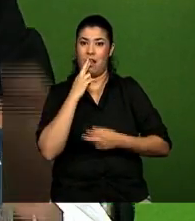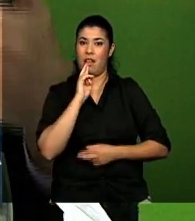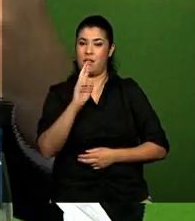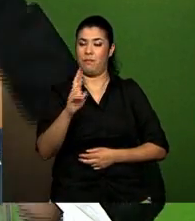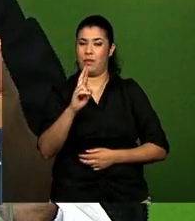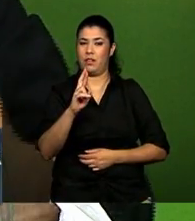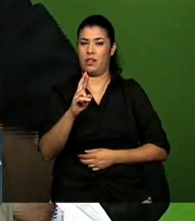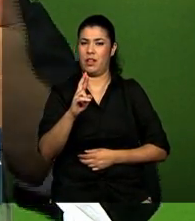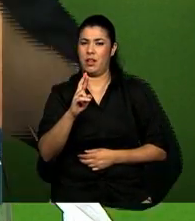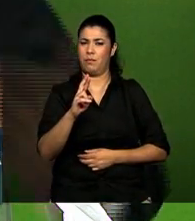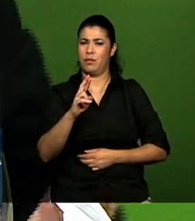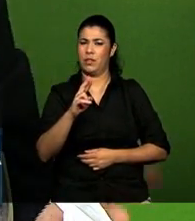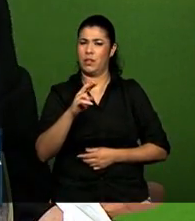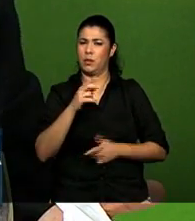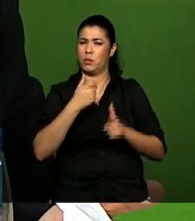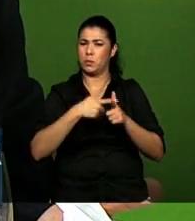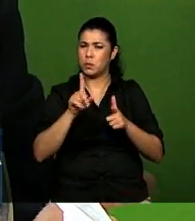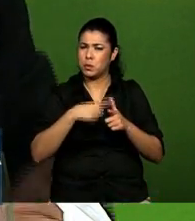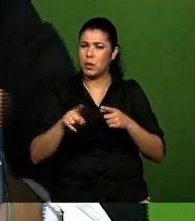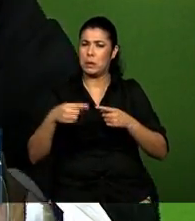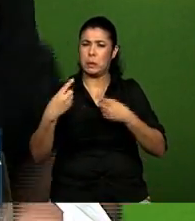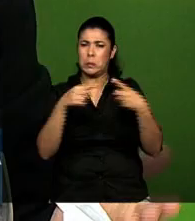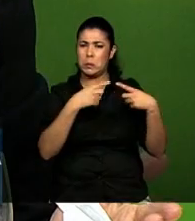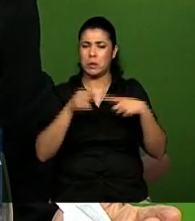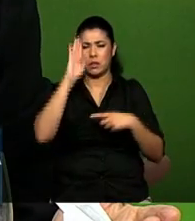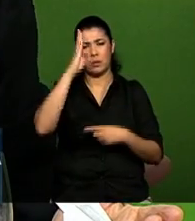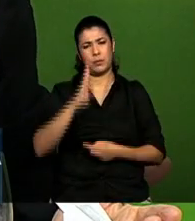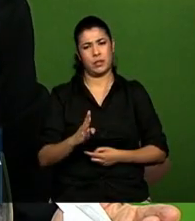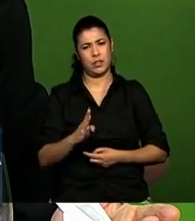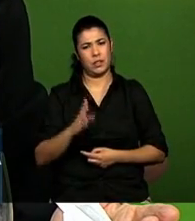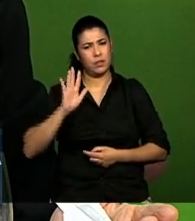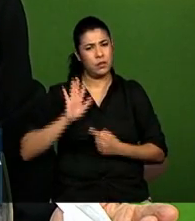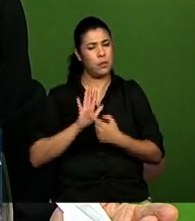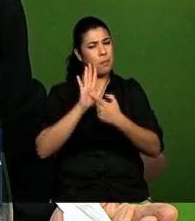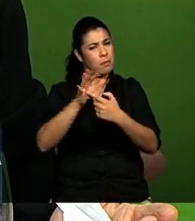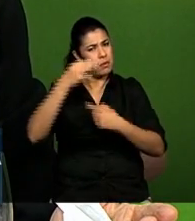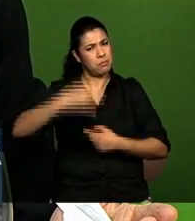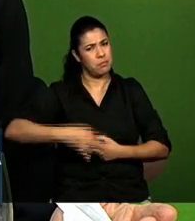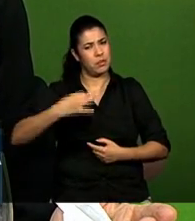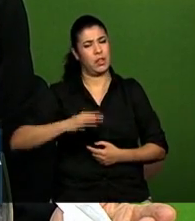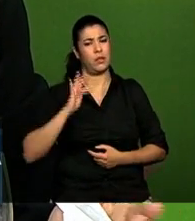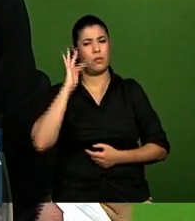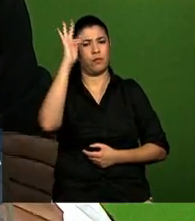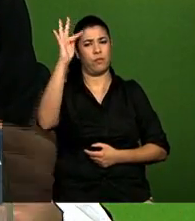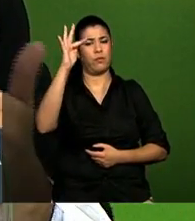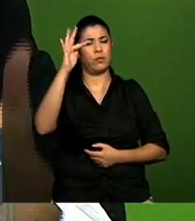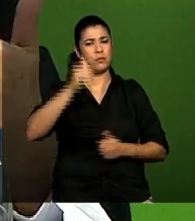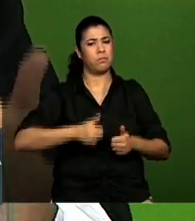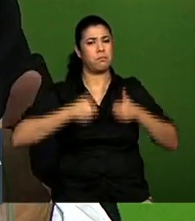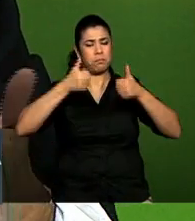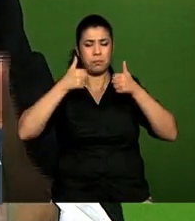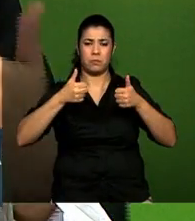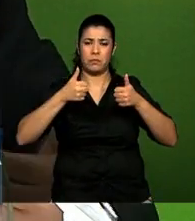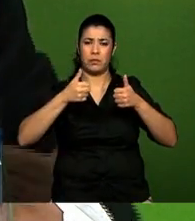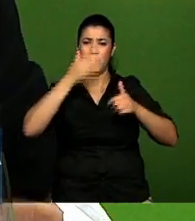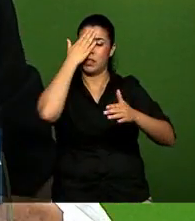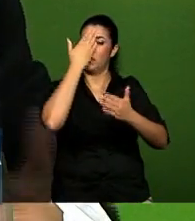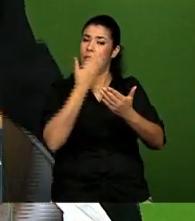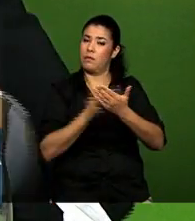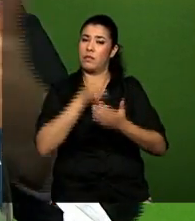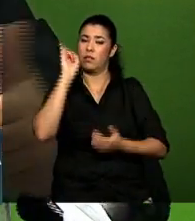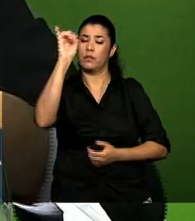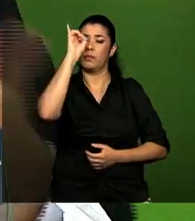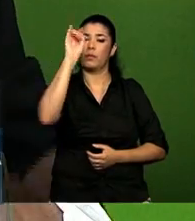e é evidente que o futuro do nosso país é um futuro positivo por isso eu acho muito